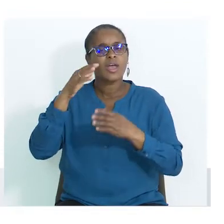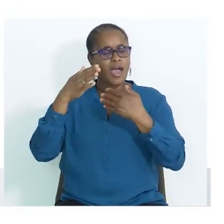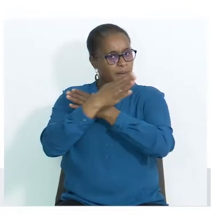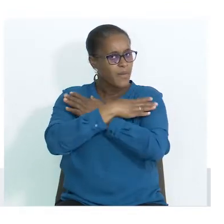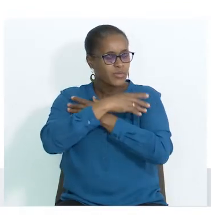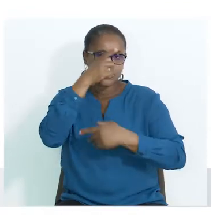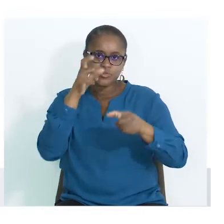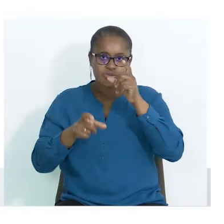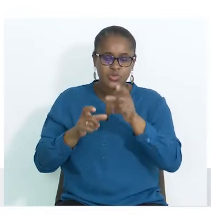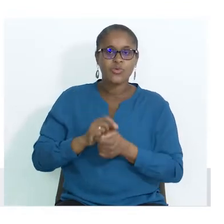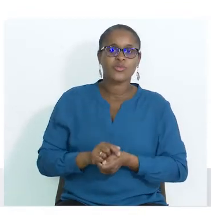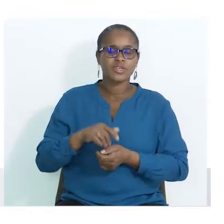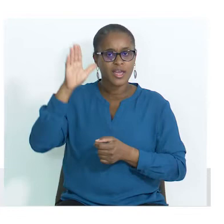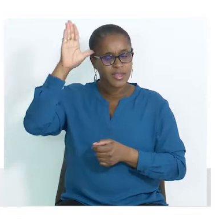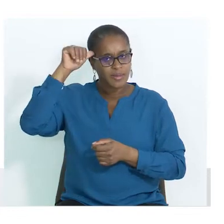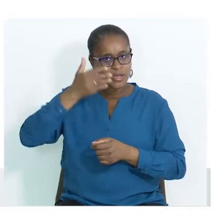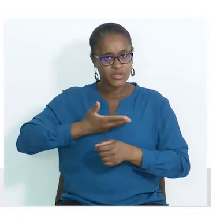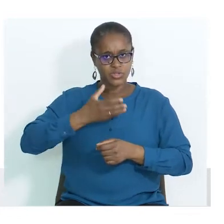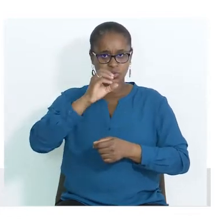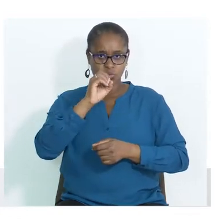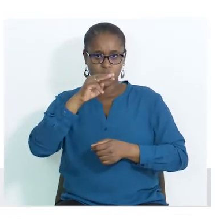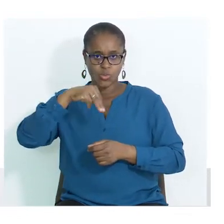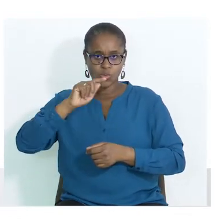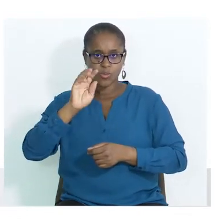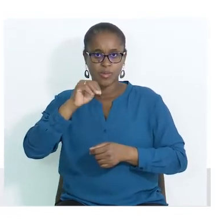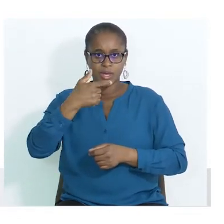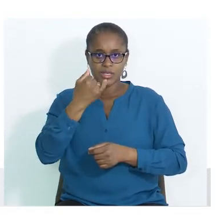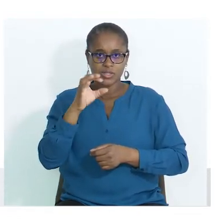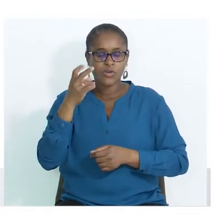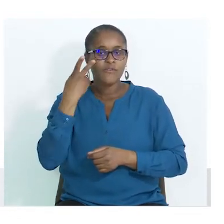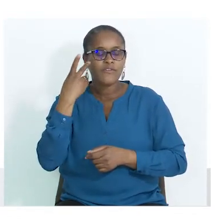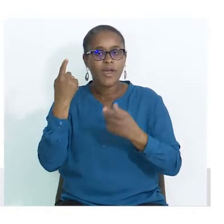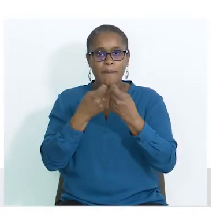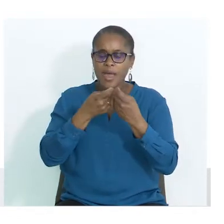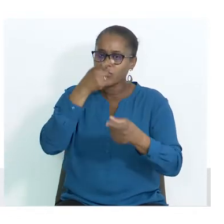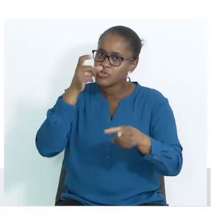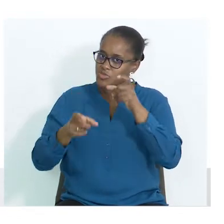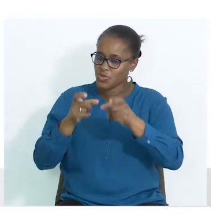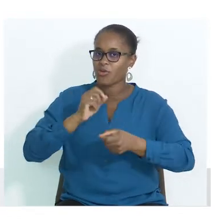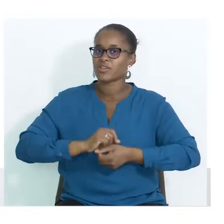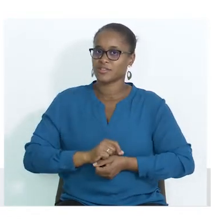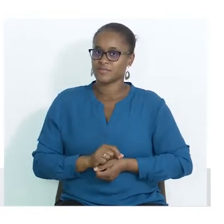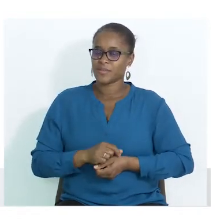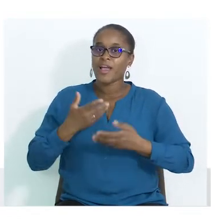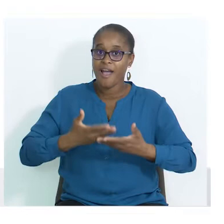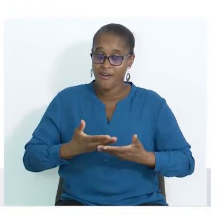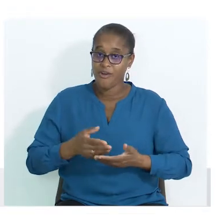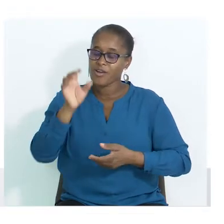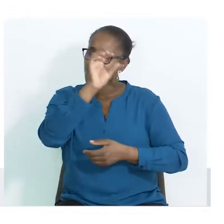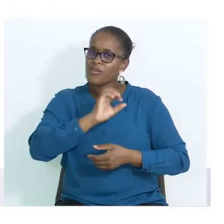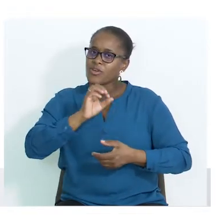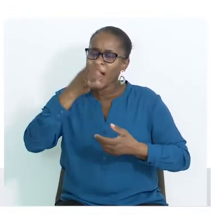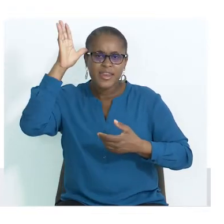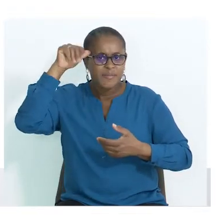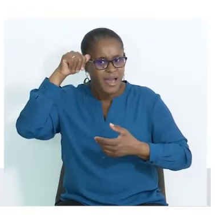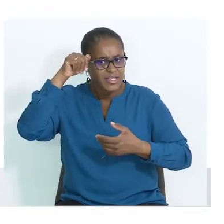pessoas os animais domésticos e vivem perto das pessoas agora